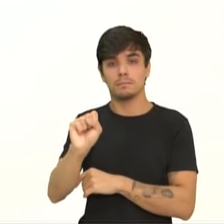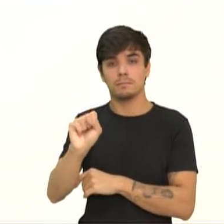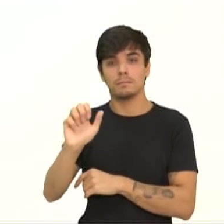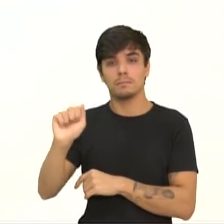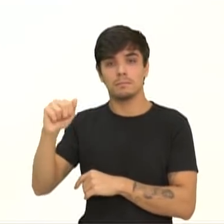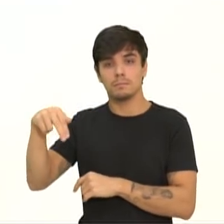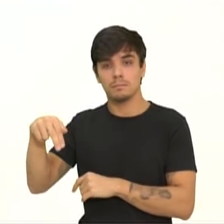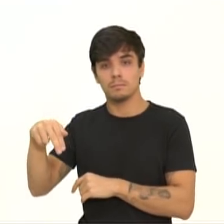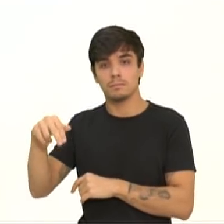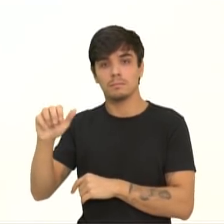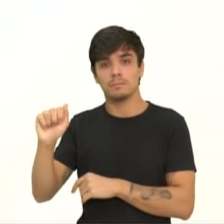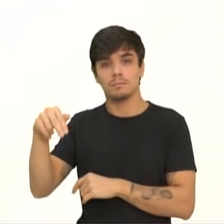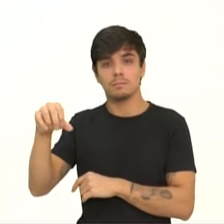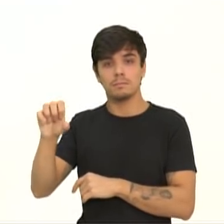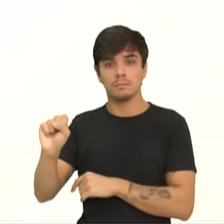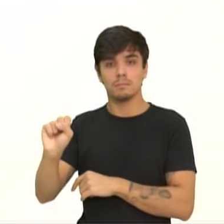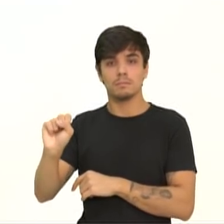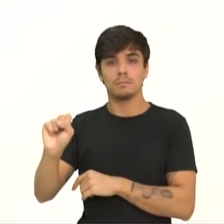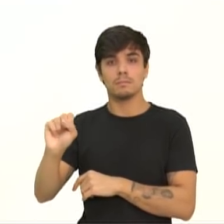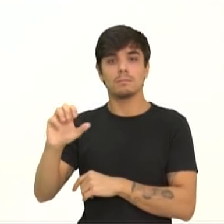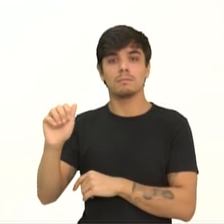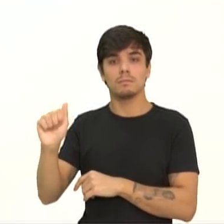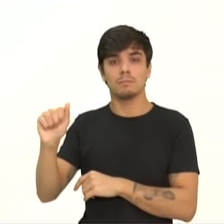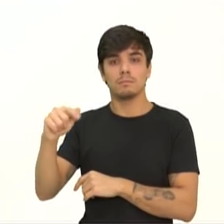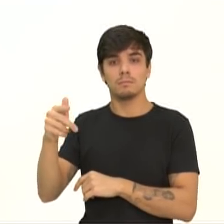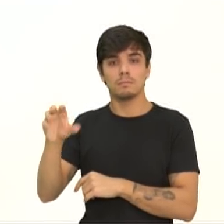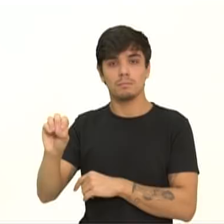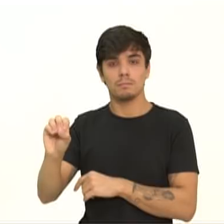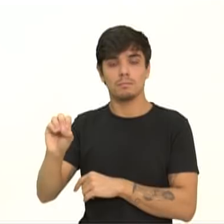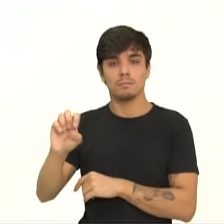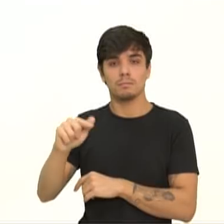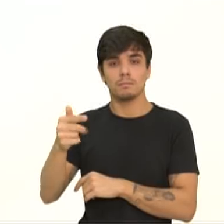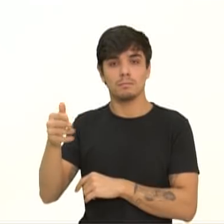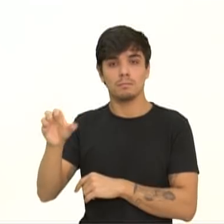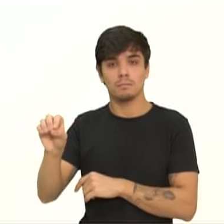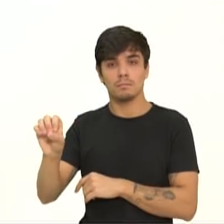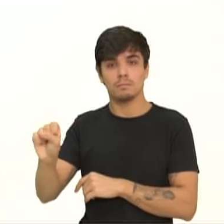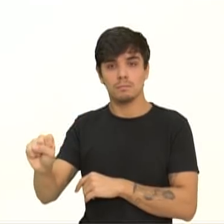AN, ANS, ão, ãos,